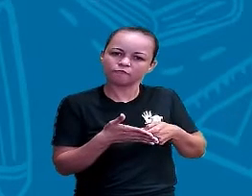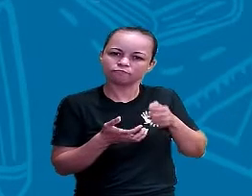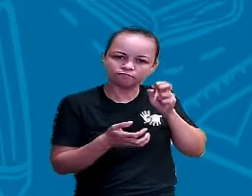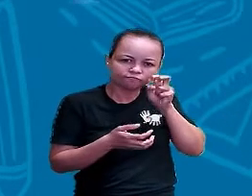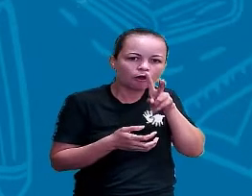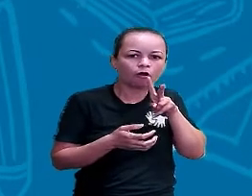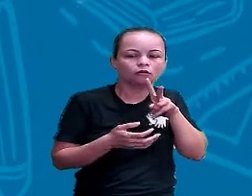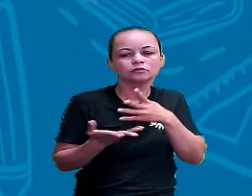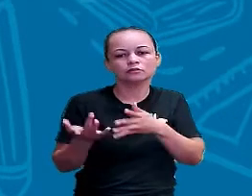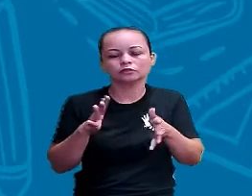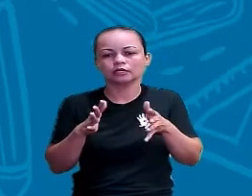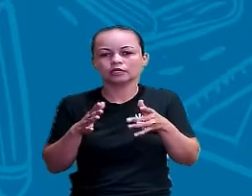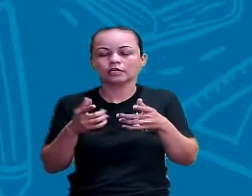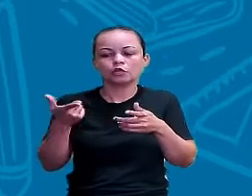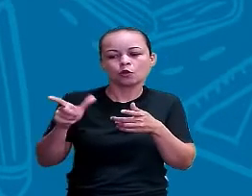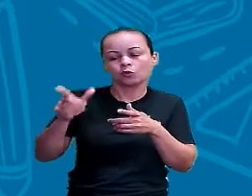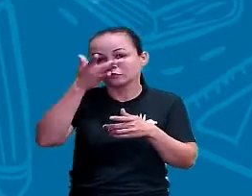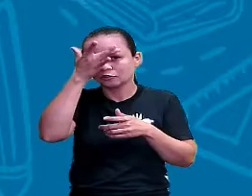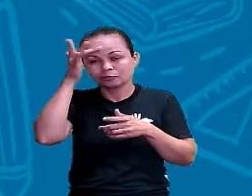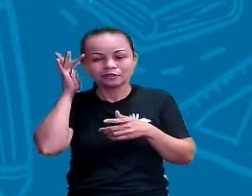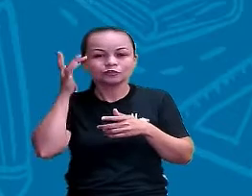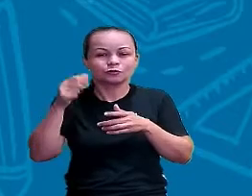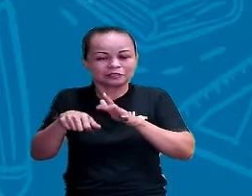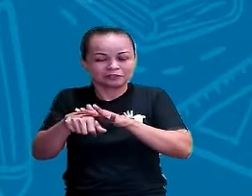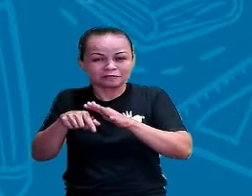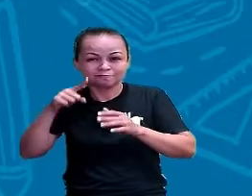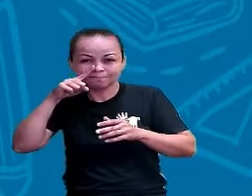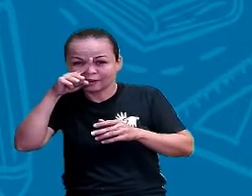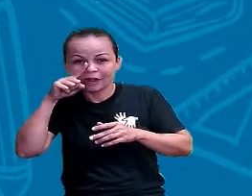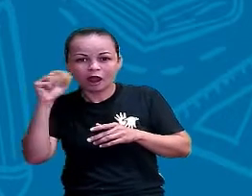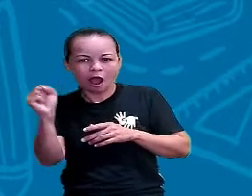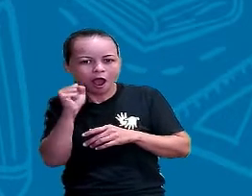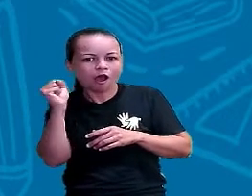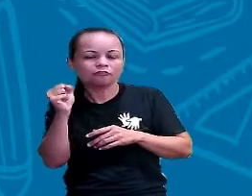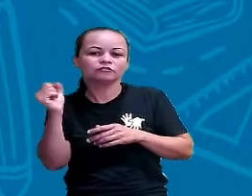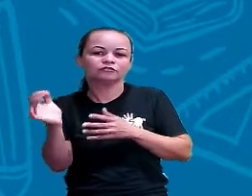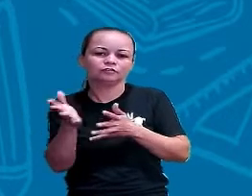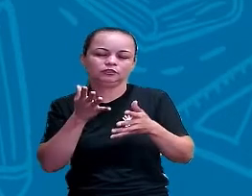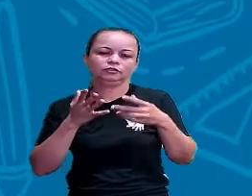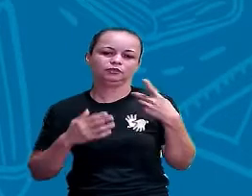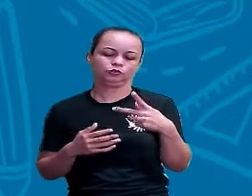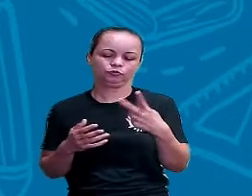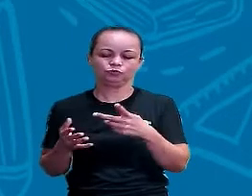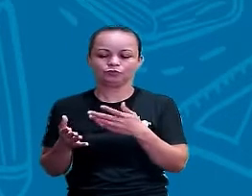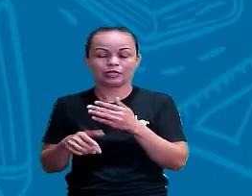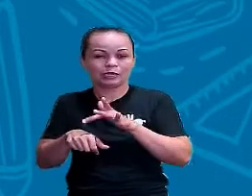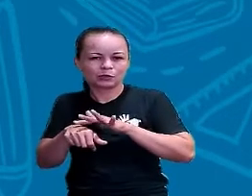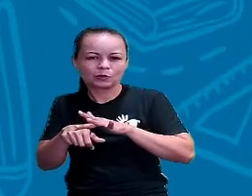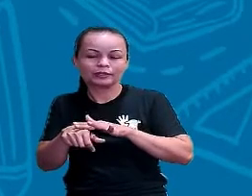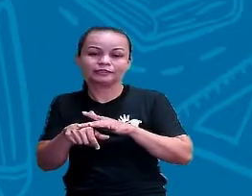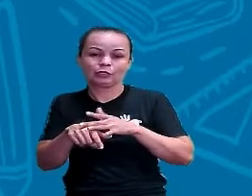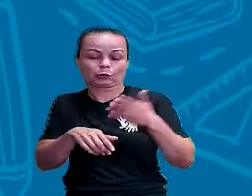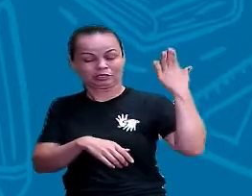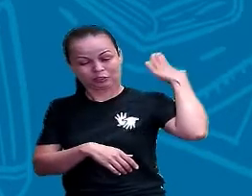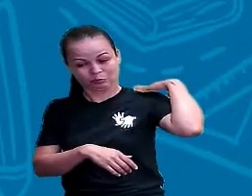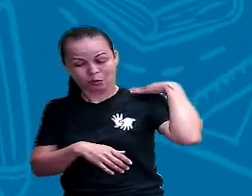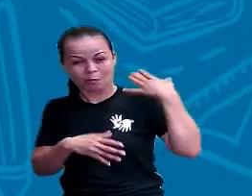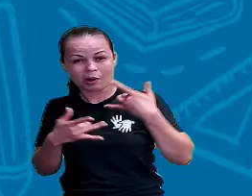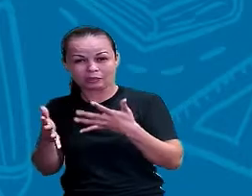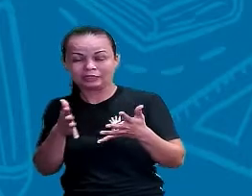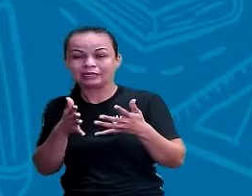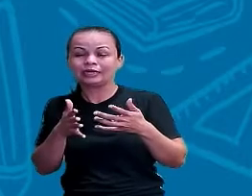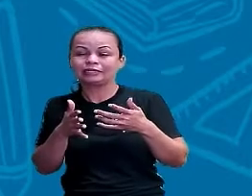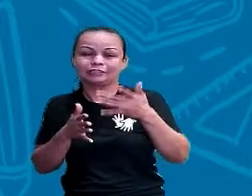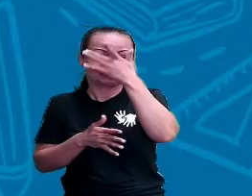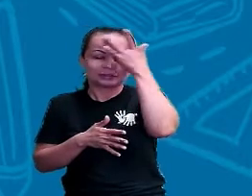né, as fases mais graves da doença, que é quando compromete parte aí, ou totalmente os pulmões, e a pessoa acaba